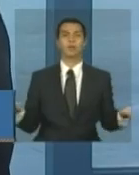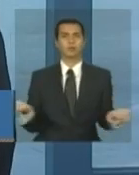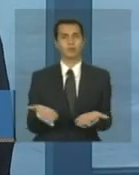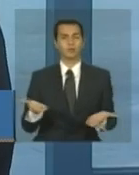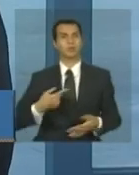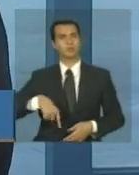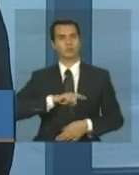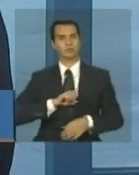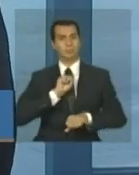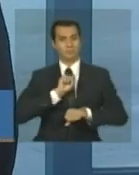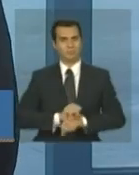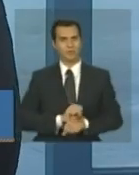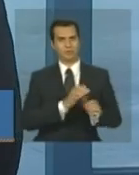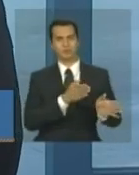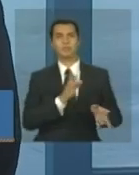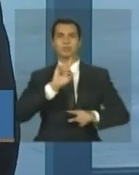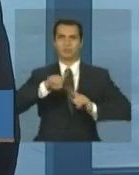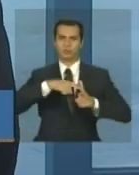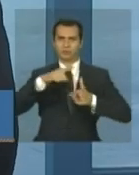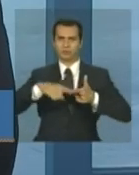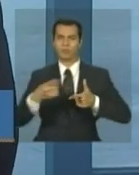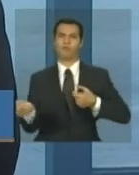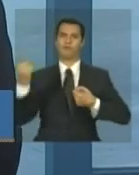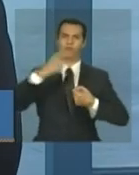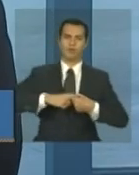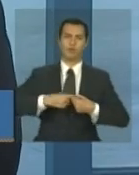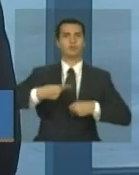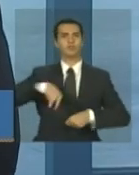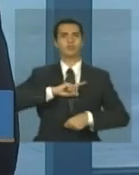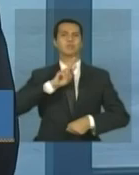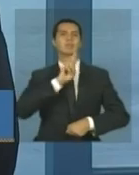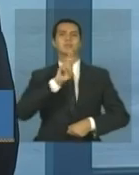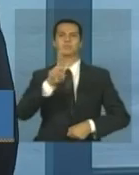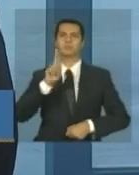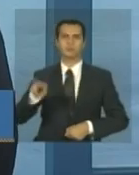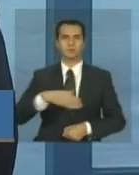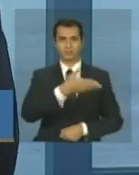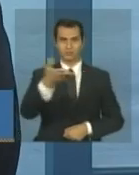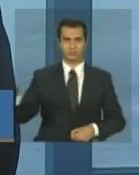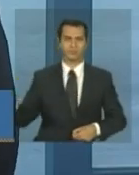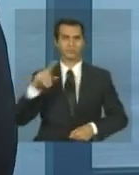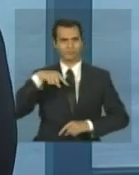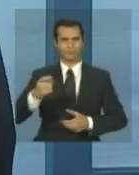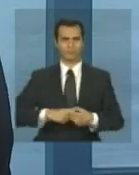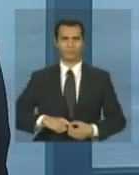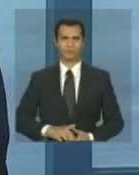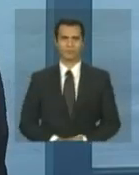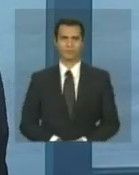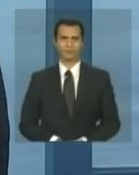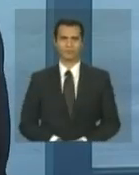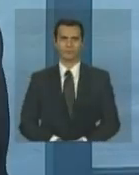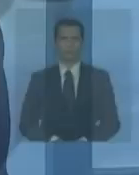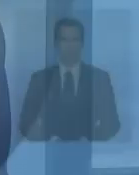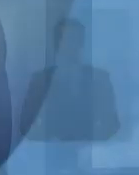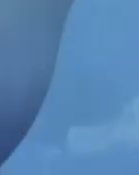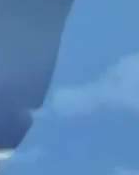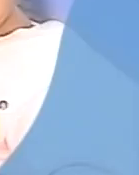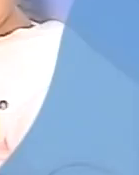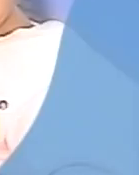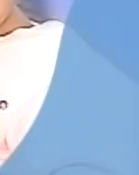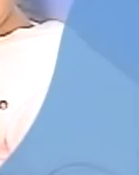agora um breve intervalo já já a gente volta para responder os telespectadores até já é